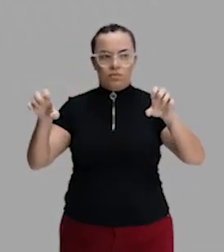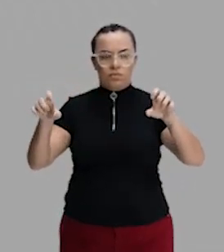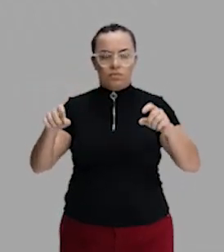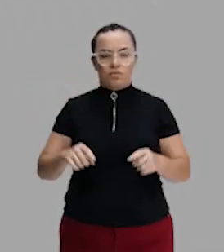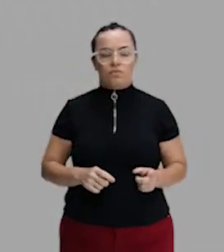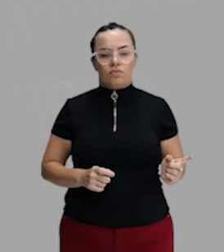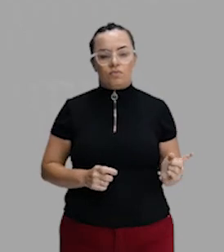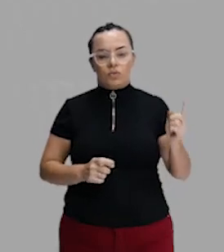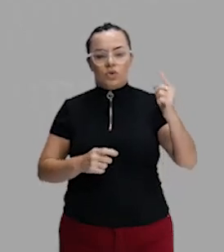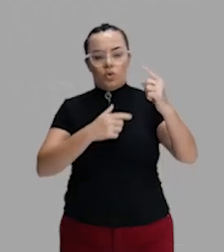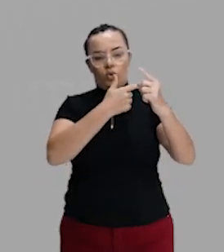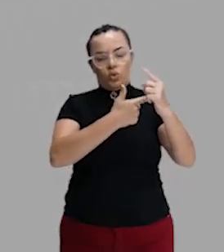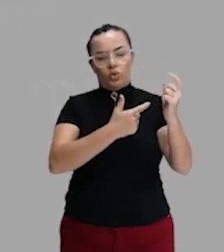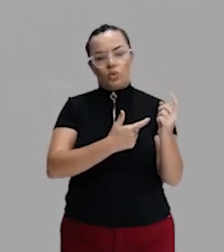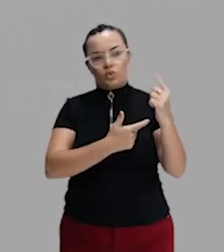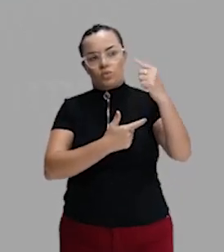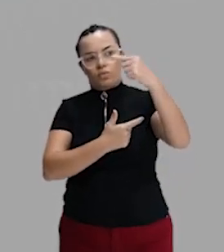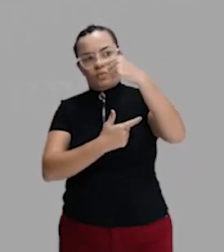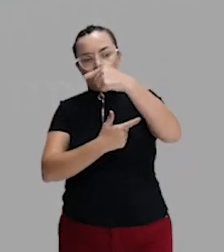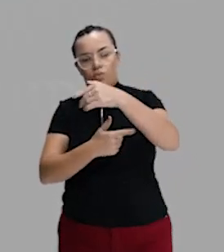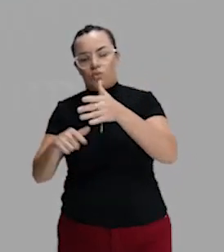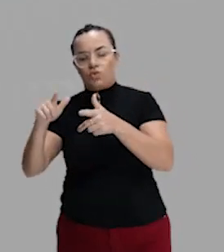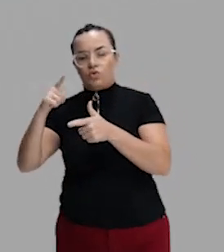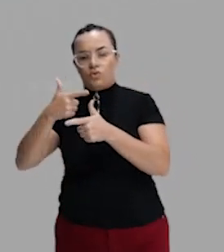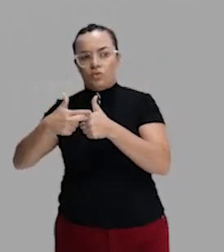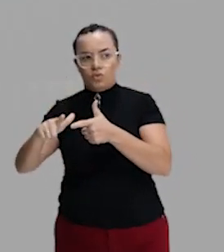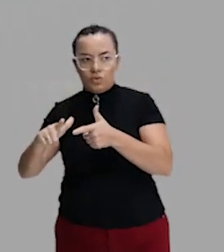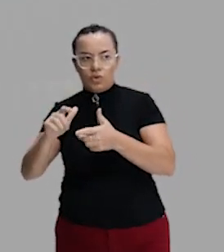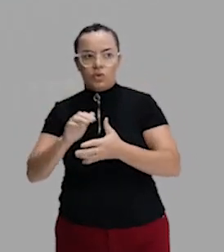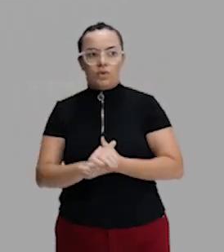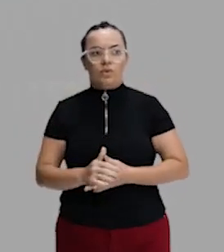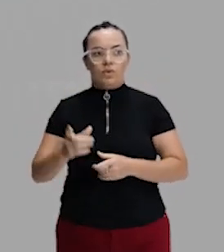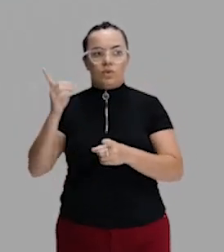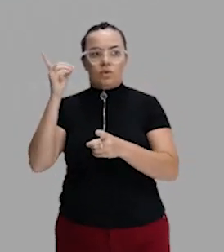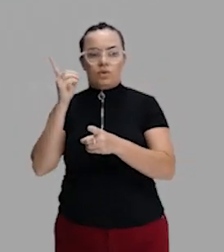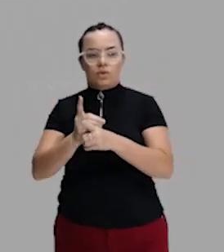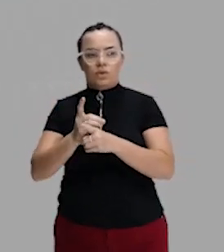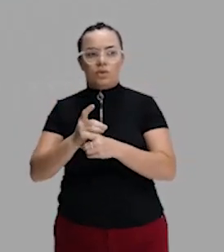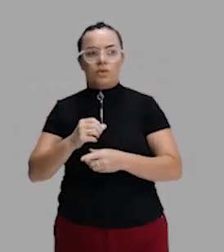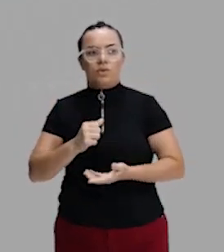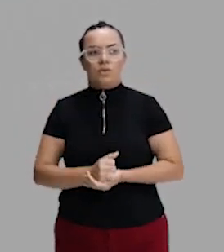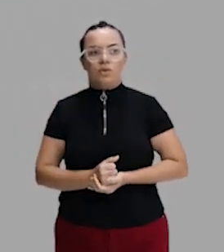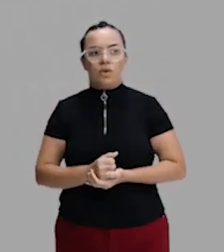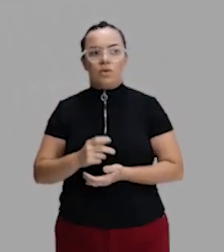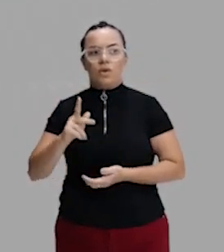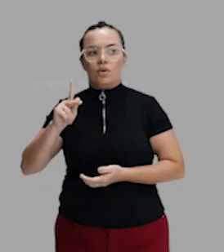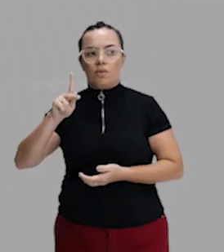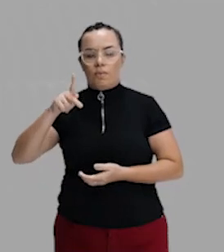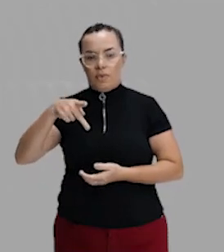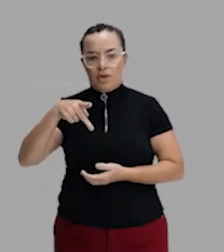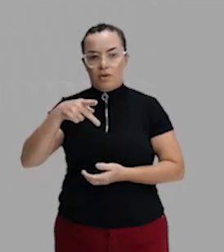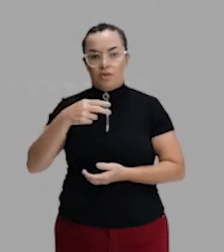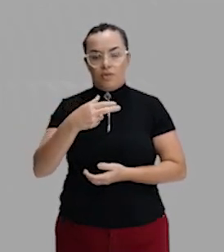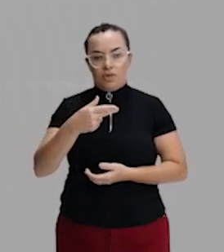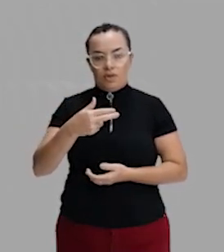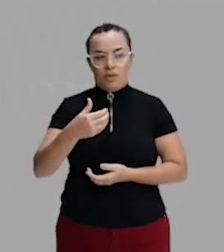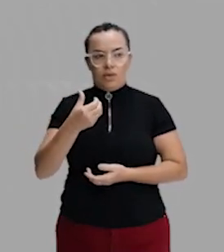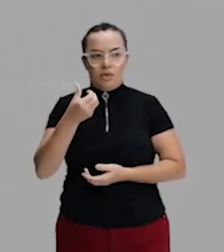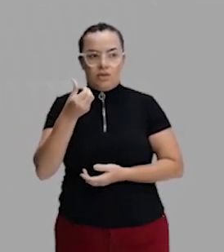cá dividindo, você vai encontrar que o seu parâmetro vai ser igual a 6.